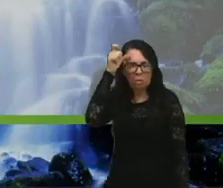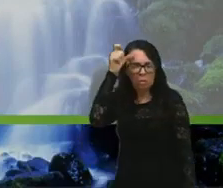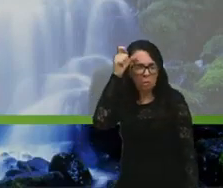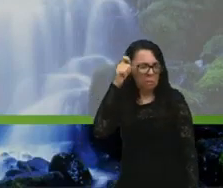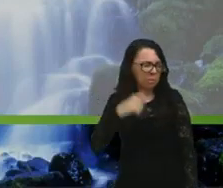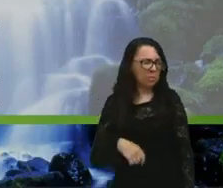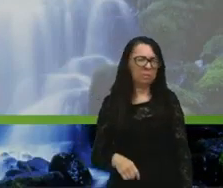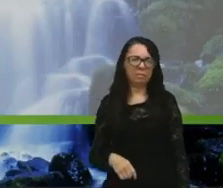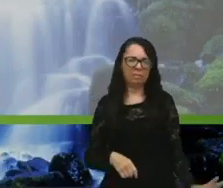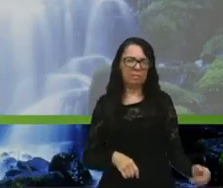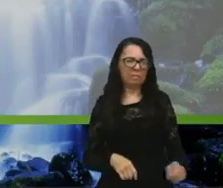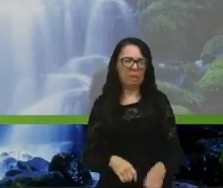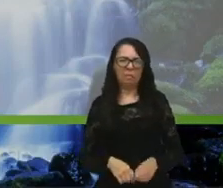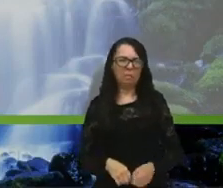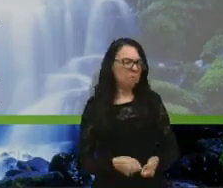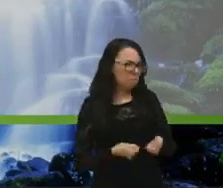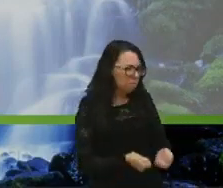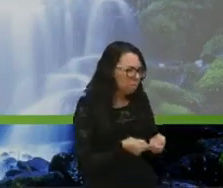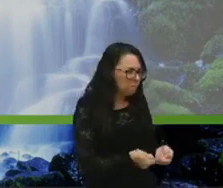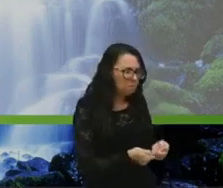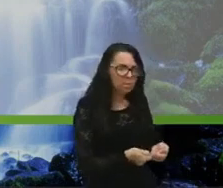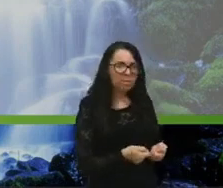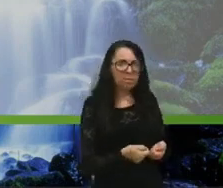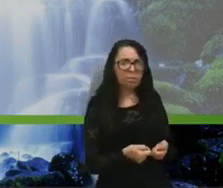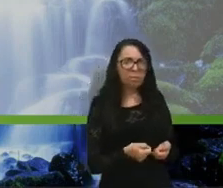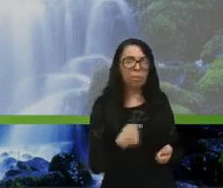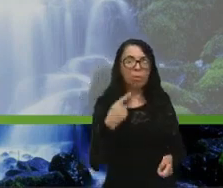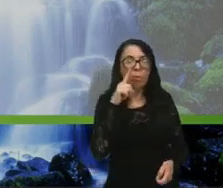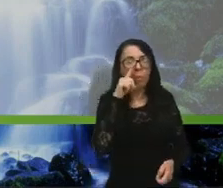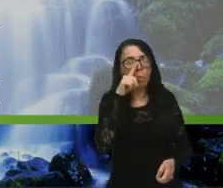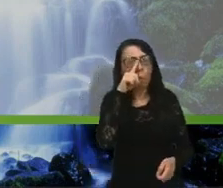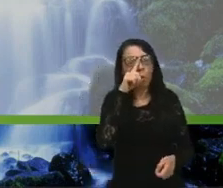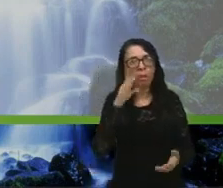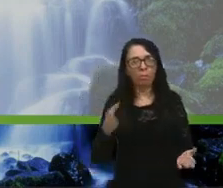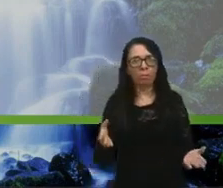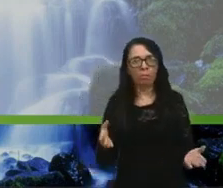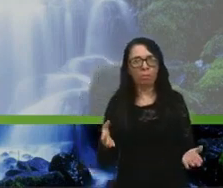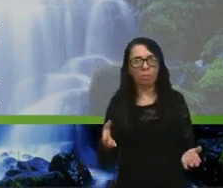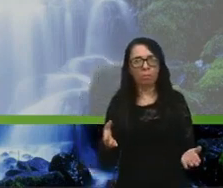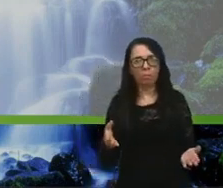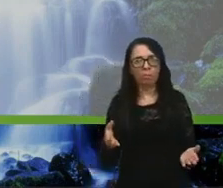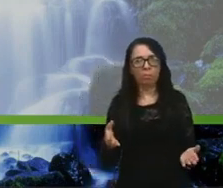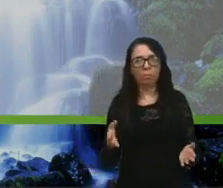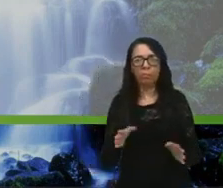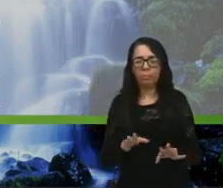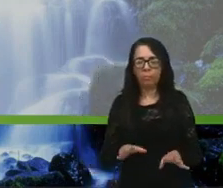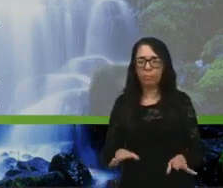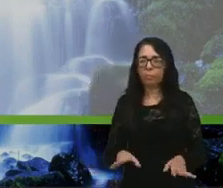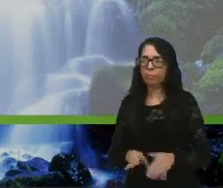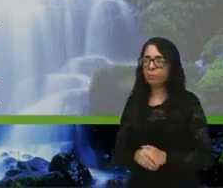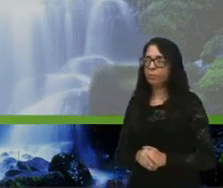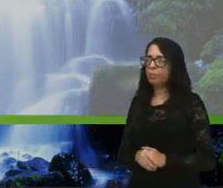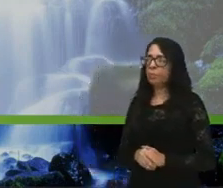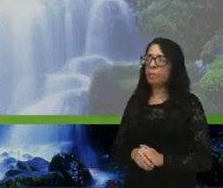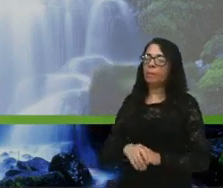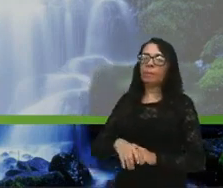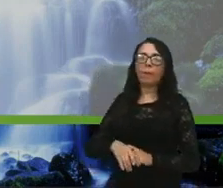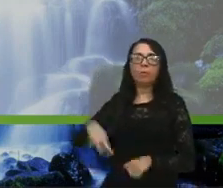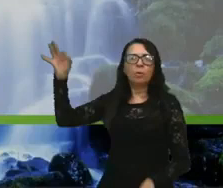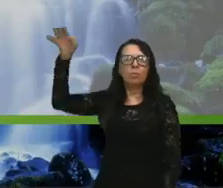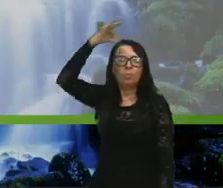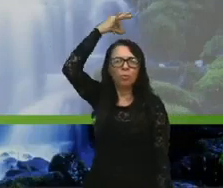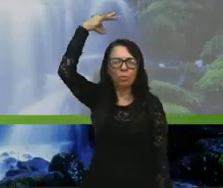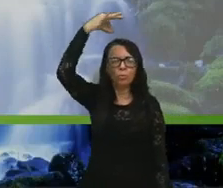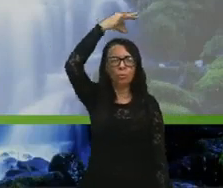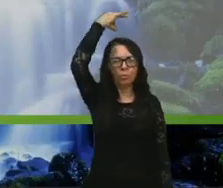inspira a uma vida nova, a vivermos de maneira diferente, a vivermos